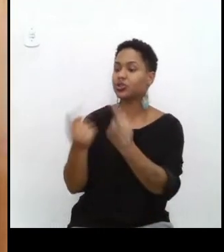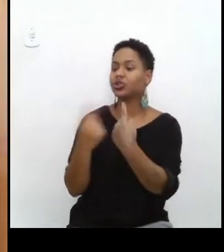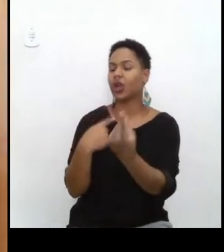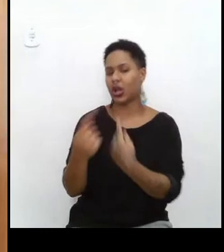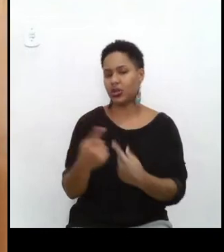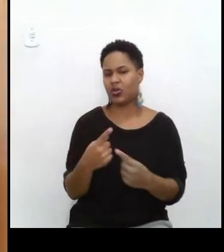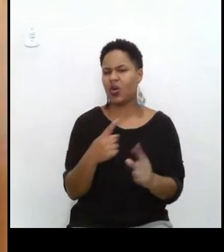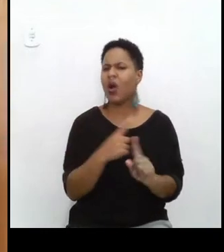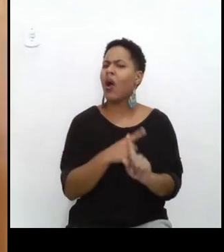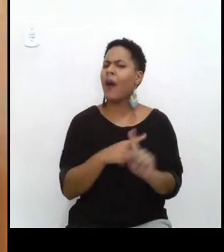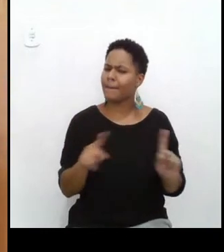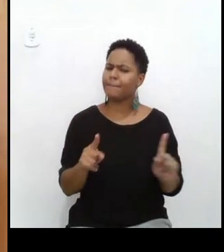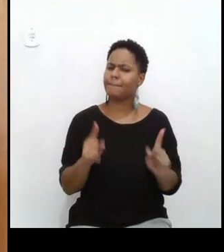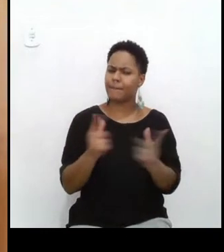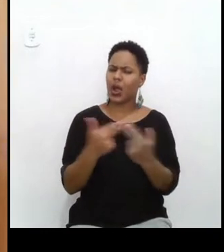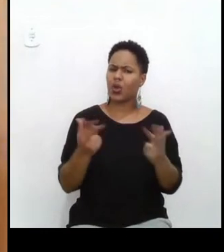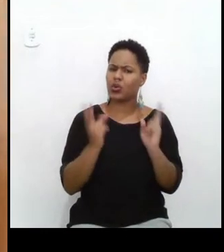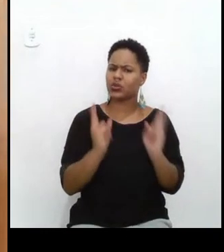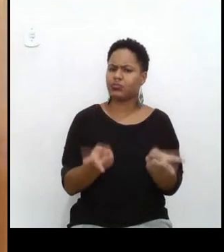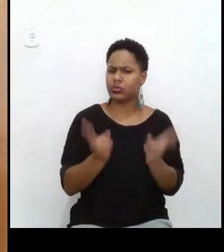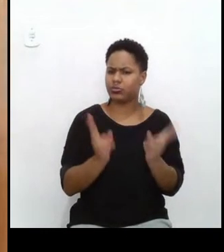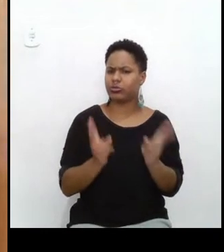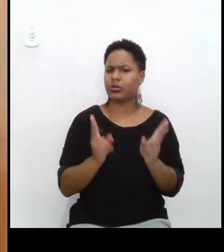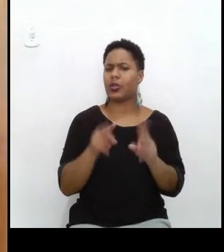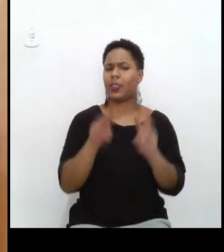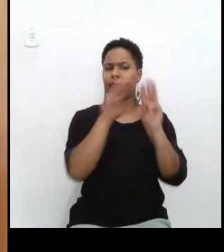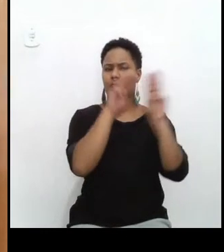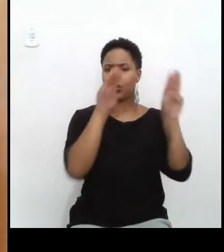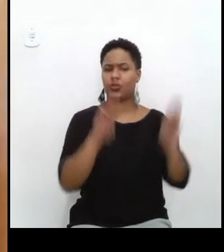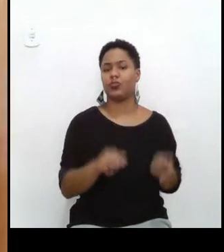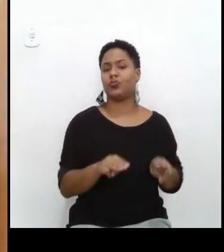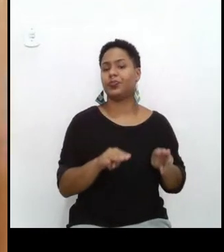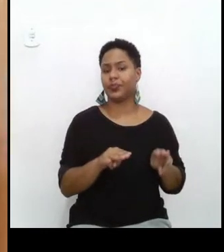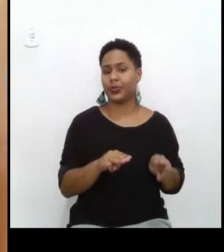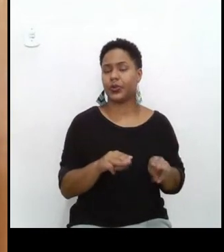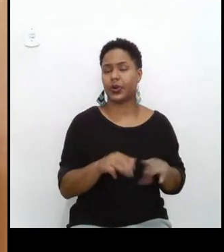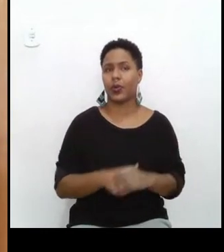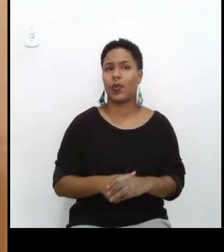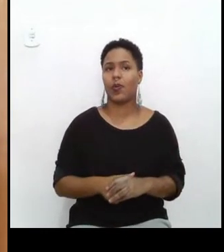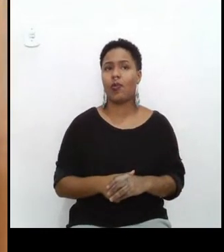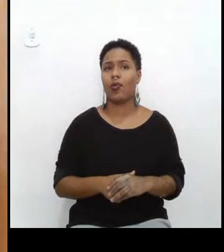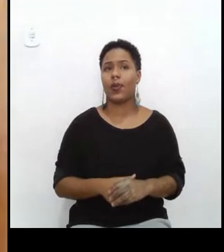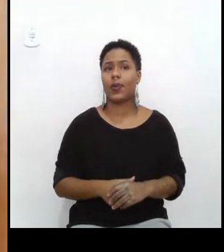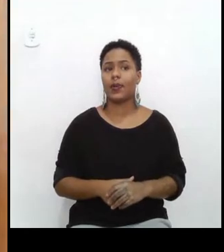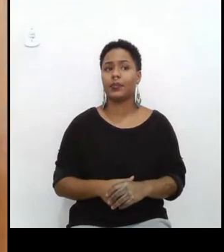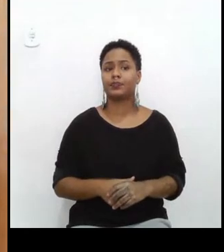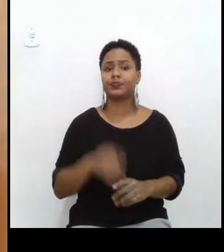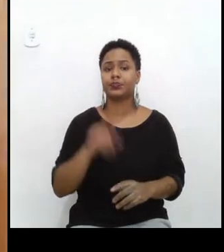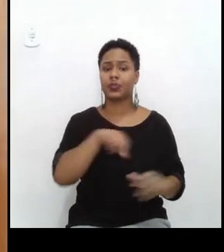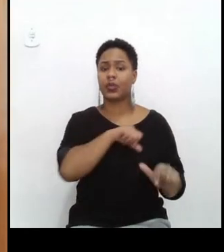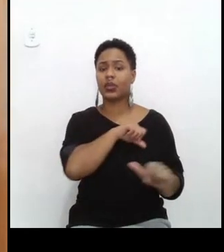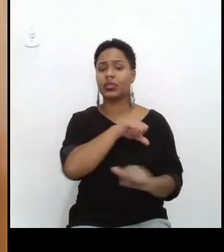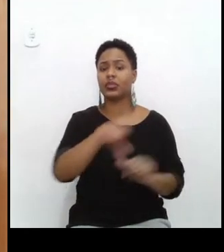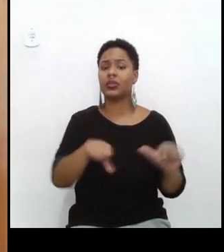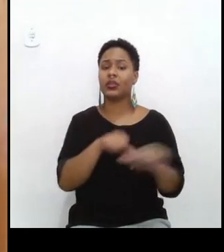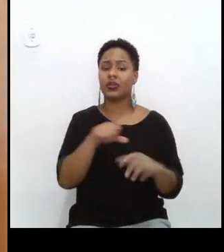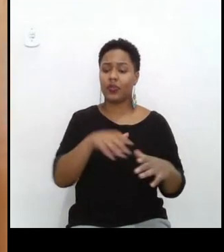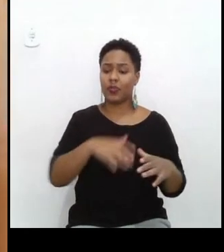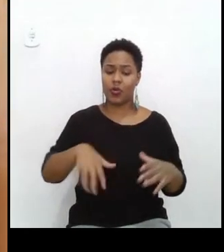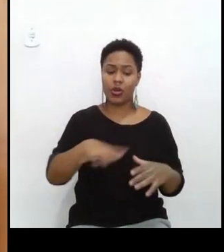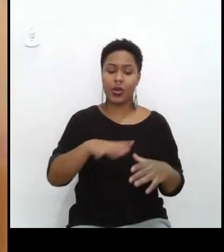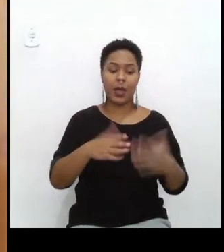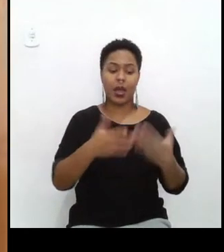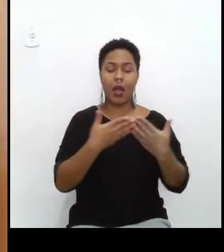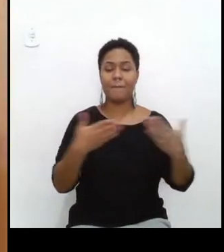nesse Mourão não quer que a complementação transforma como espaço de diálogo aberto porque o nem atravesse